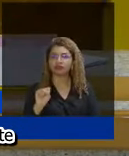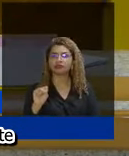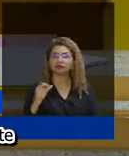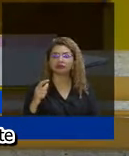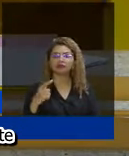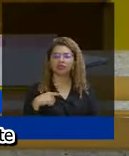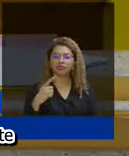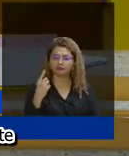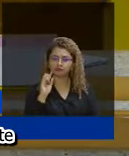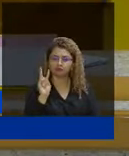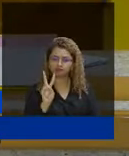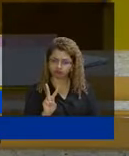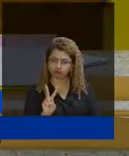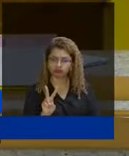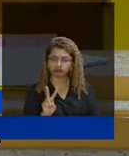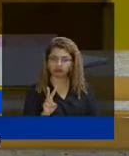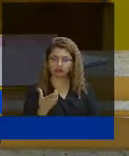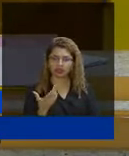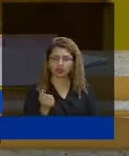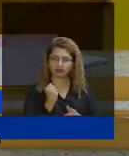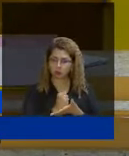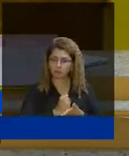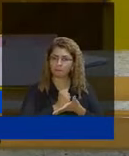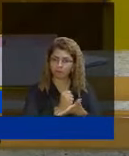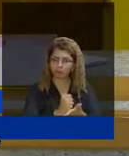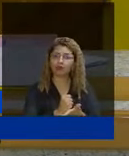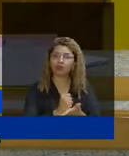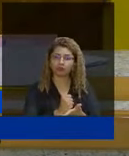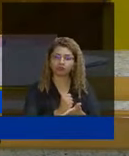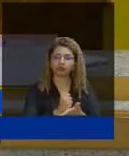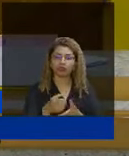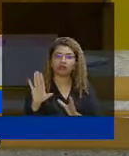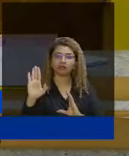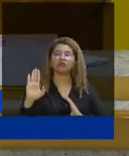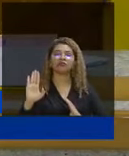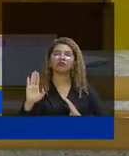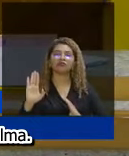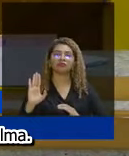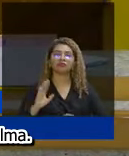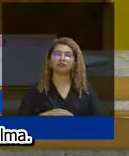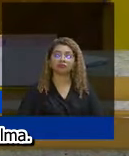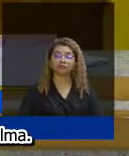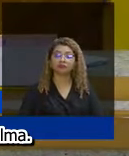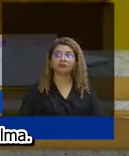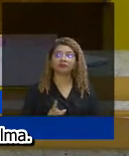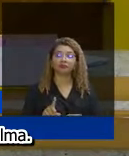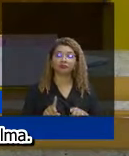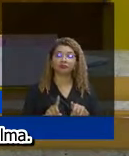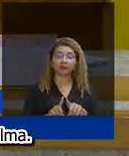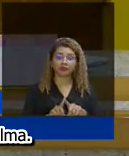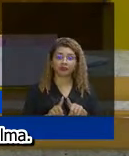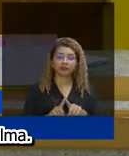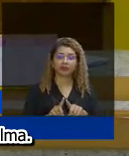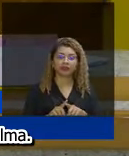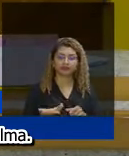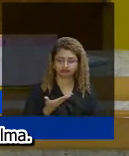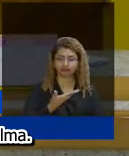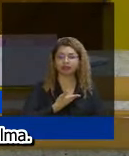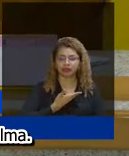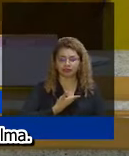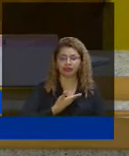declarou oficialmente o apoio total à candidatura dela. Além disso, revelou a amizade de Lucas